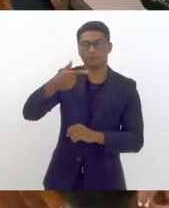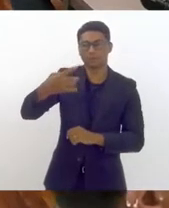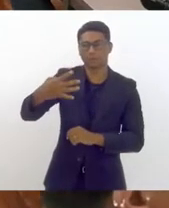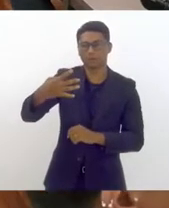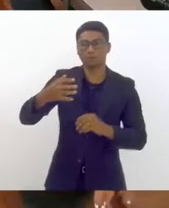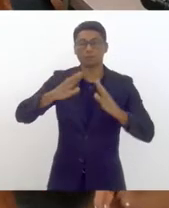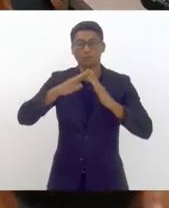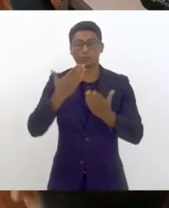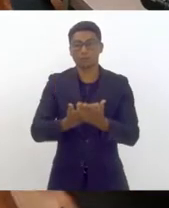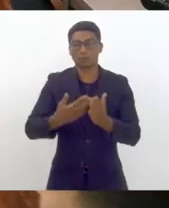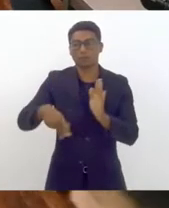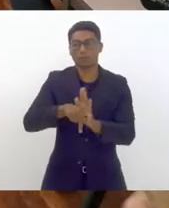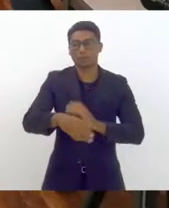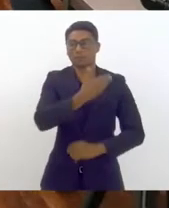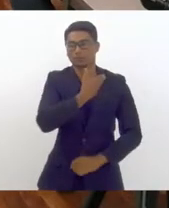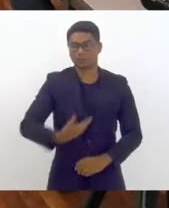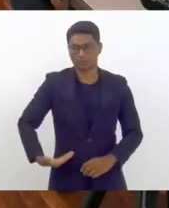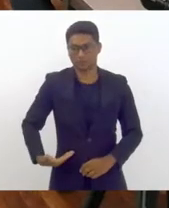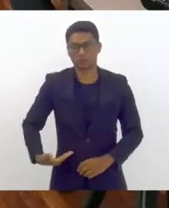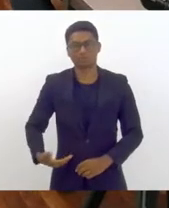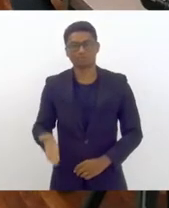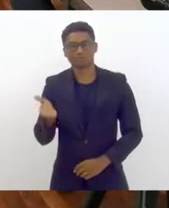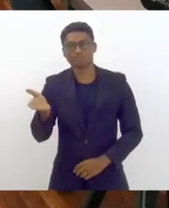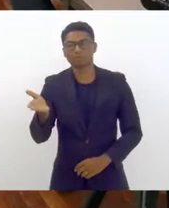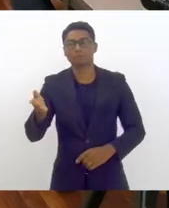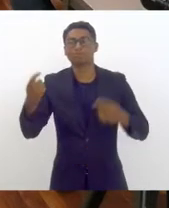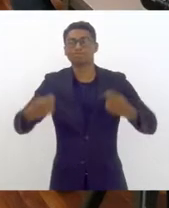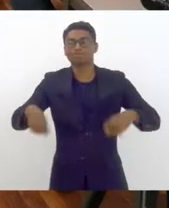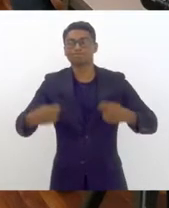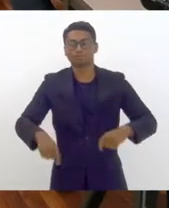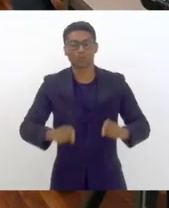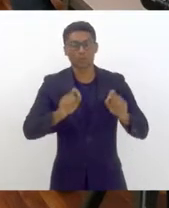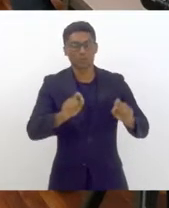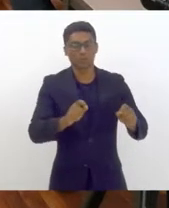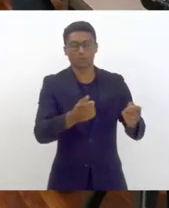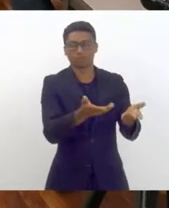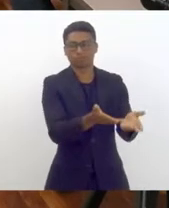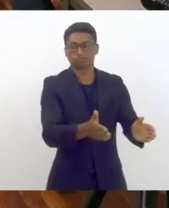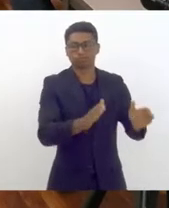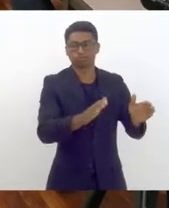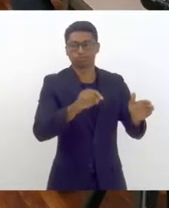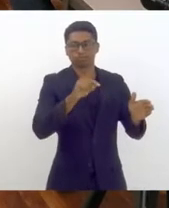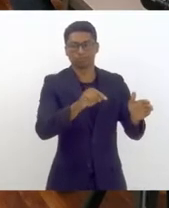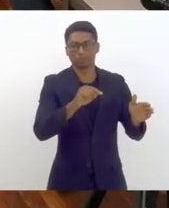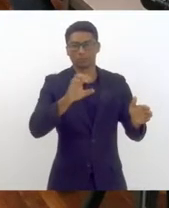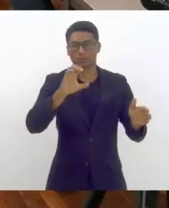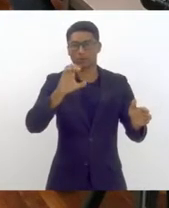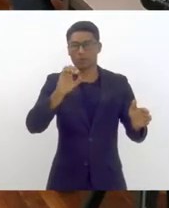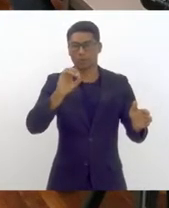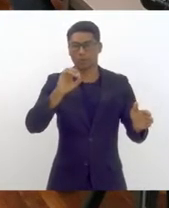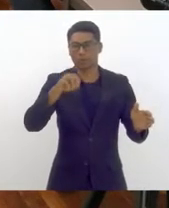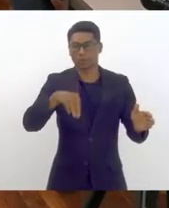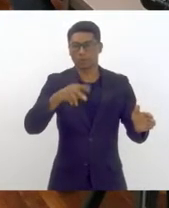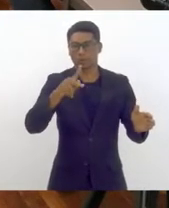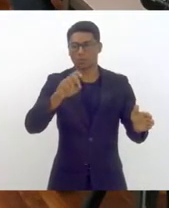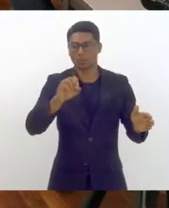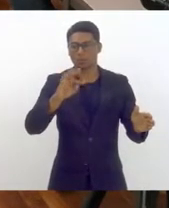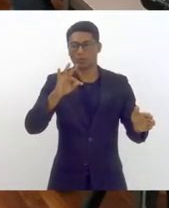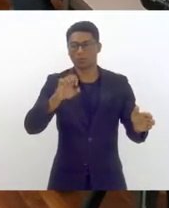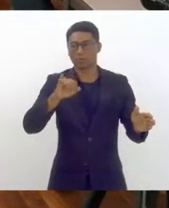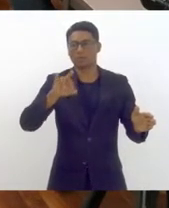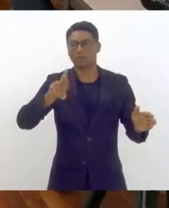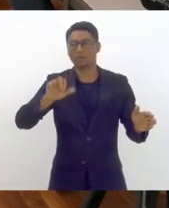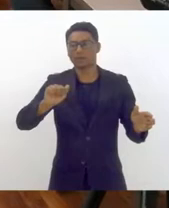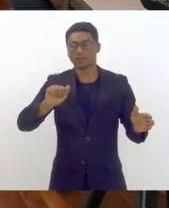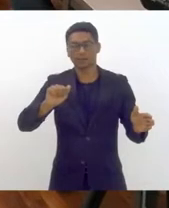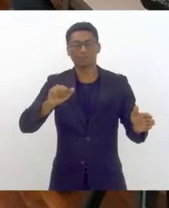ensino disponibilizem composteiras orgânicas para reaproveitamento de sobras na produção da